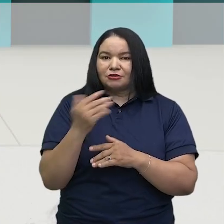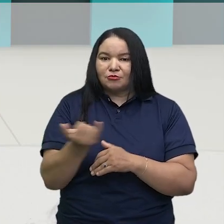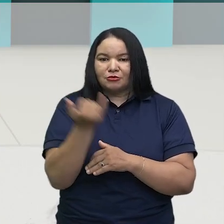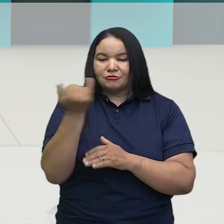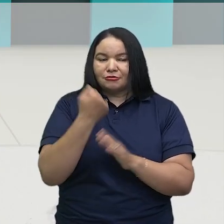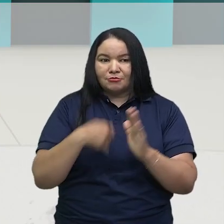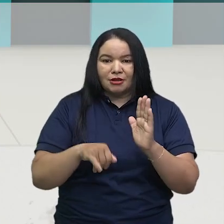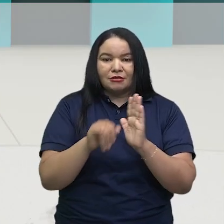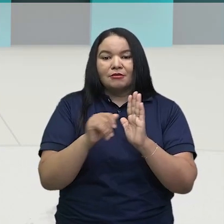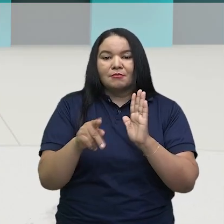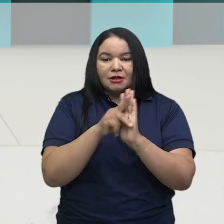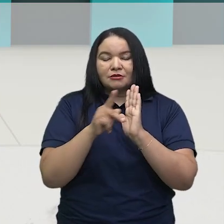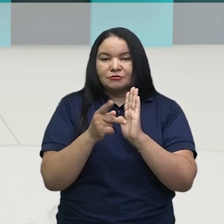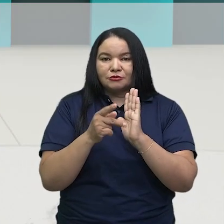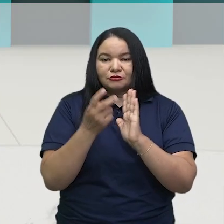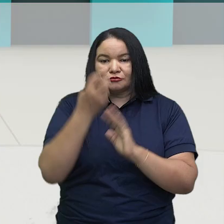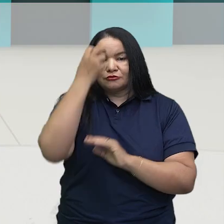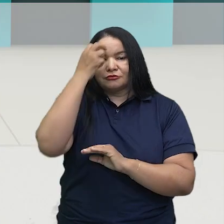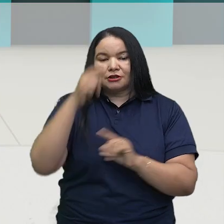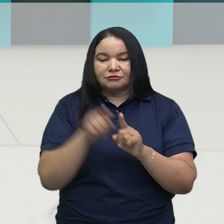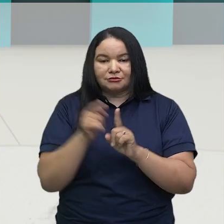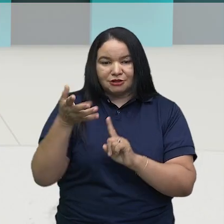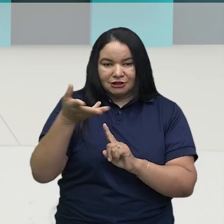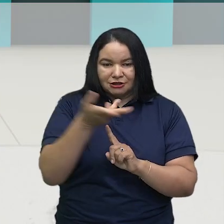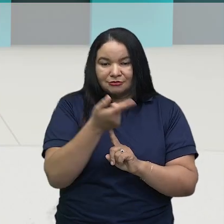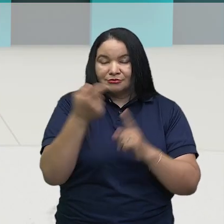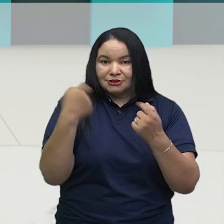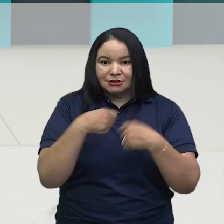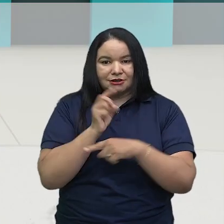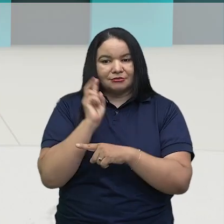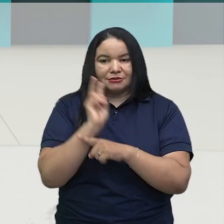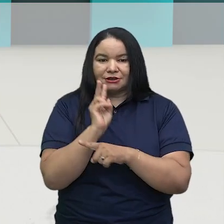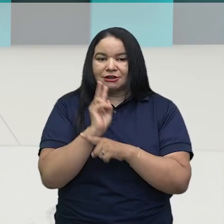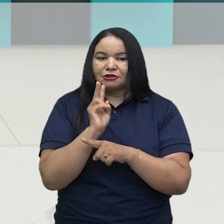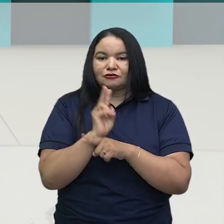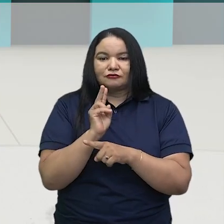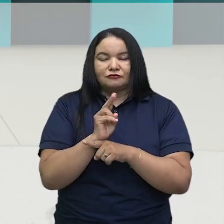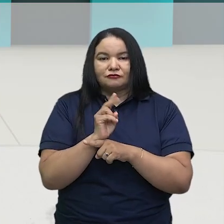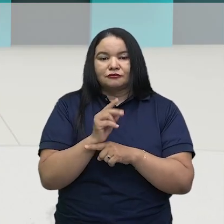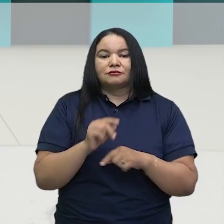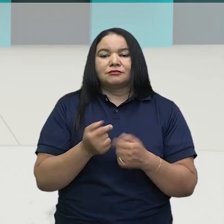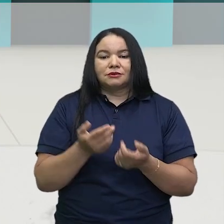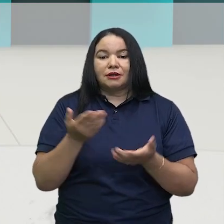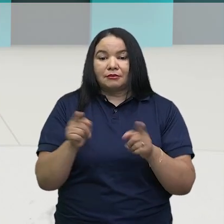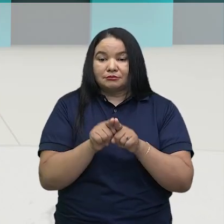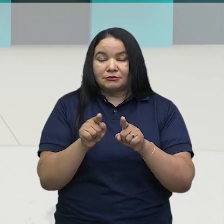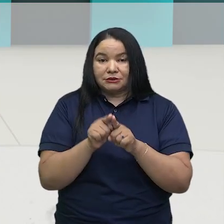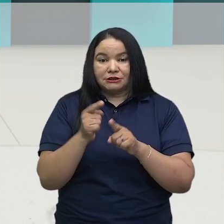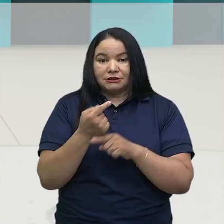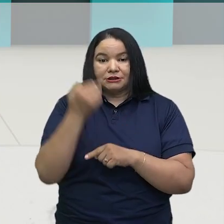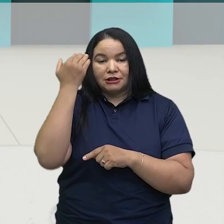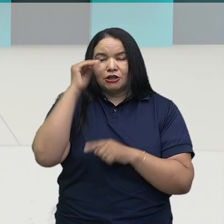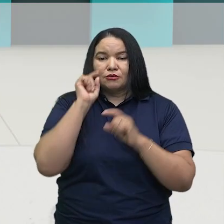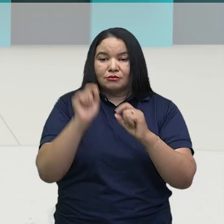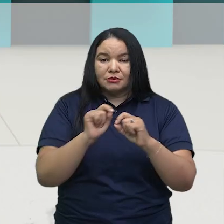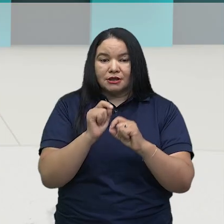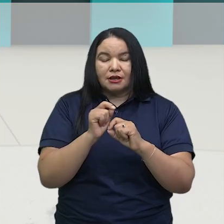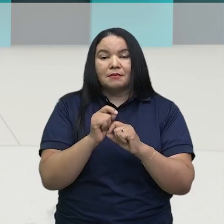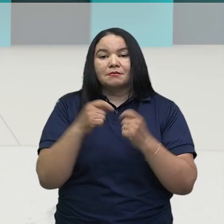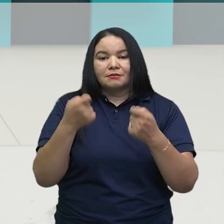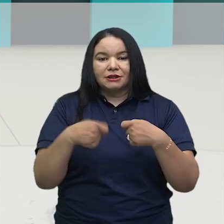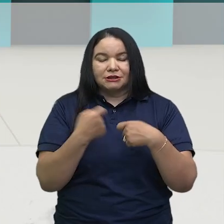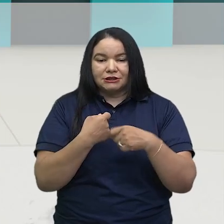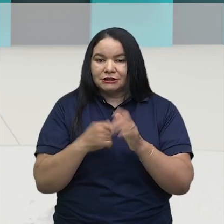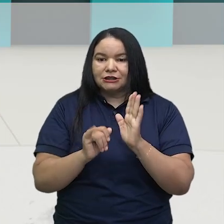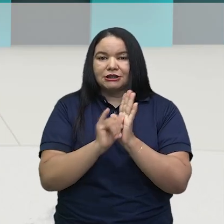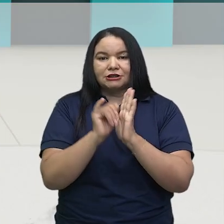do patrimônio cultural e artístico, porque precisa ser preservado. Preservar eles é entender que é a gente manter também